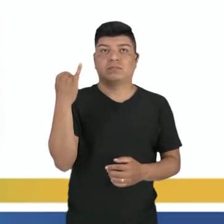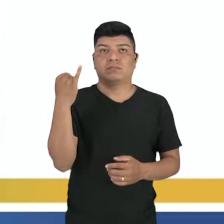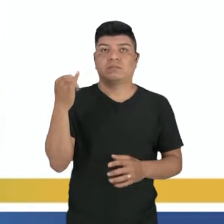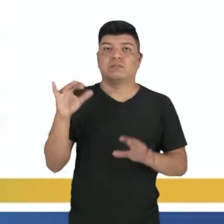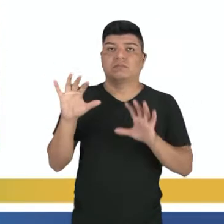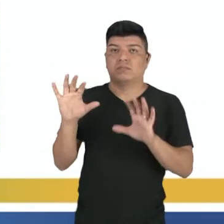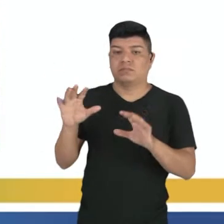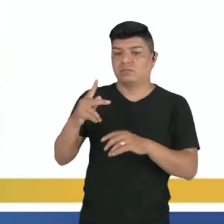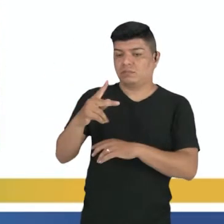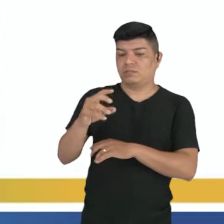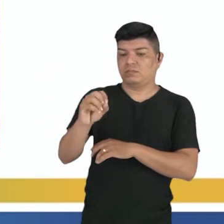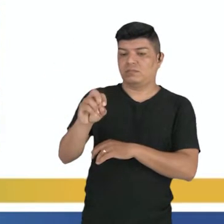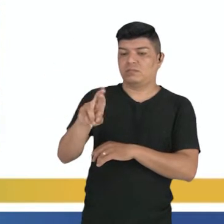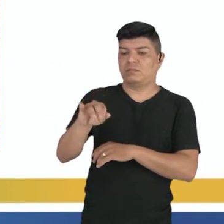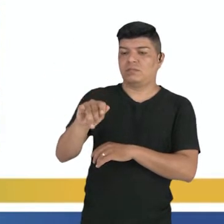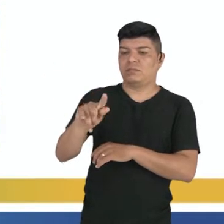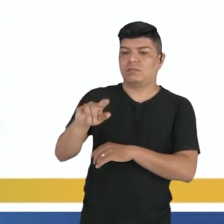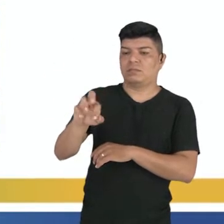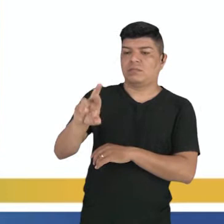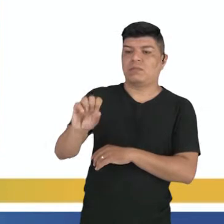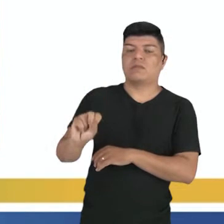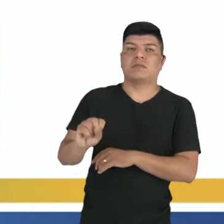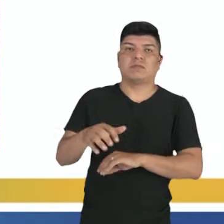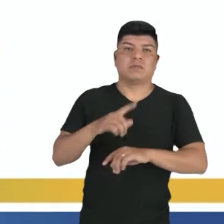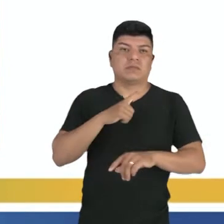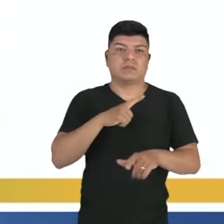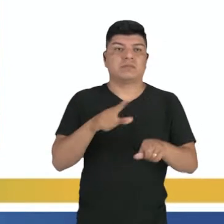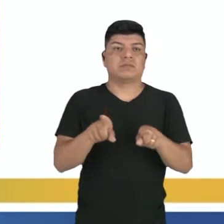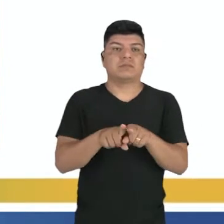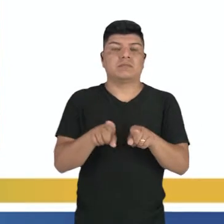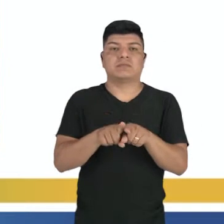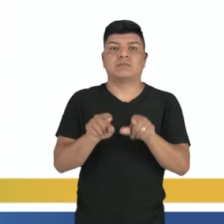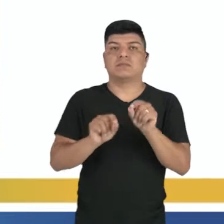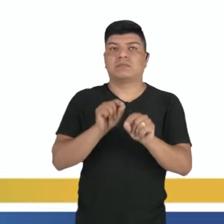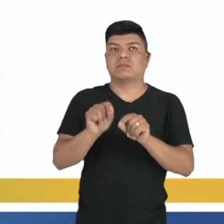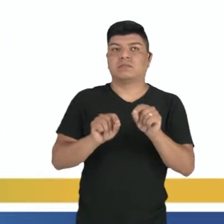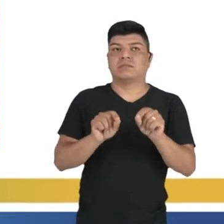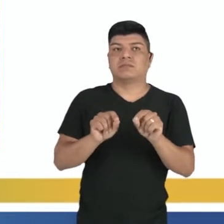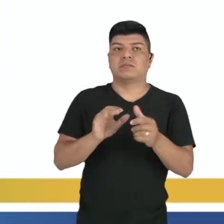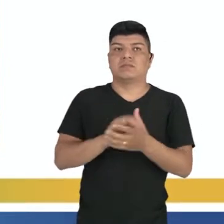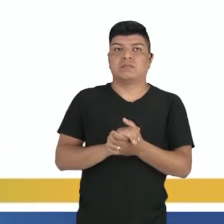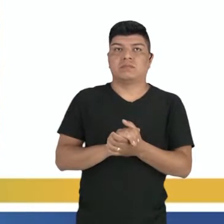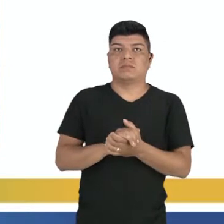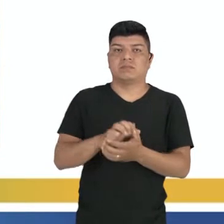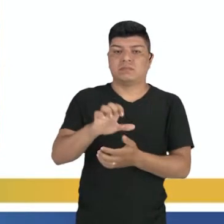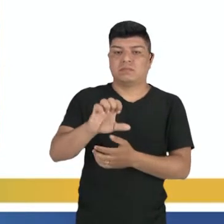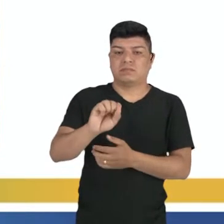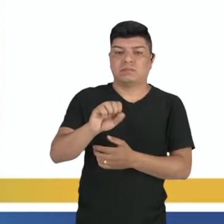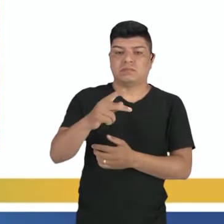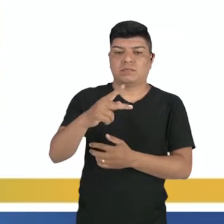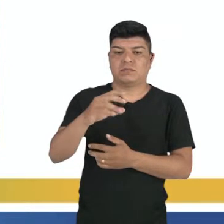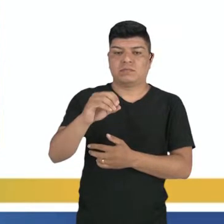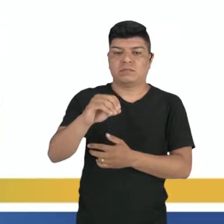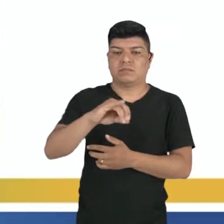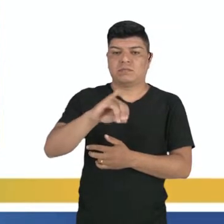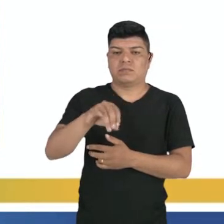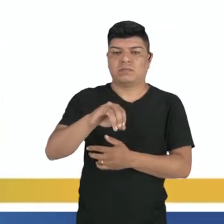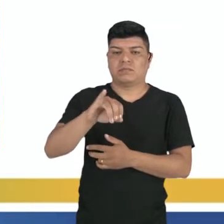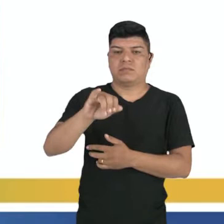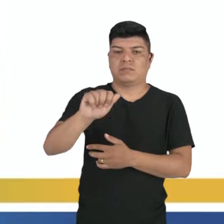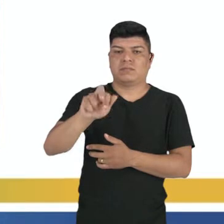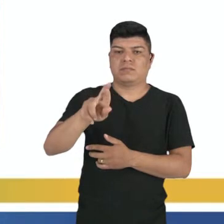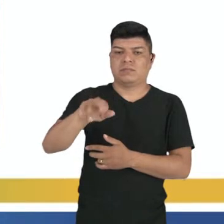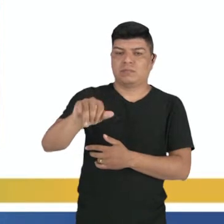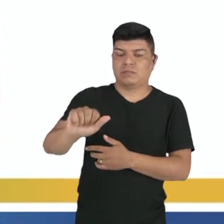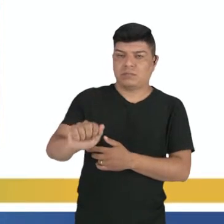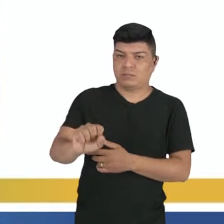dos poríferos? Os poríferos, eles também podem ser chamados de espongiários, ou